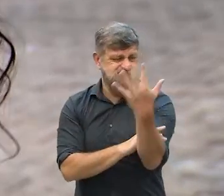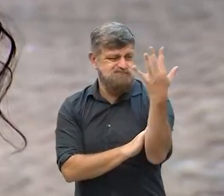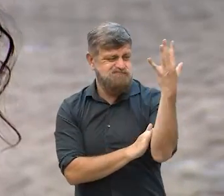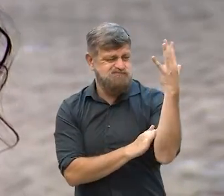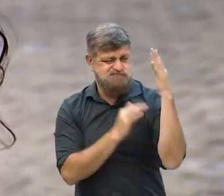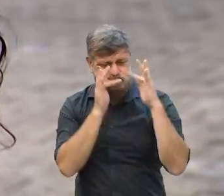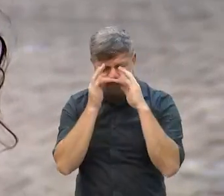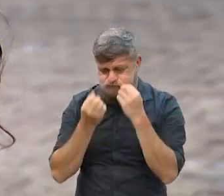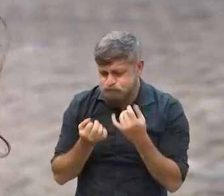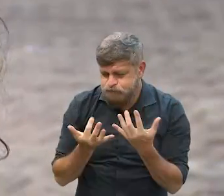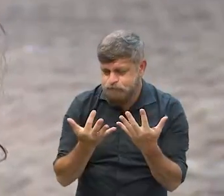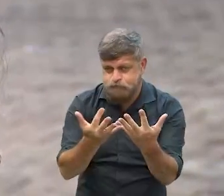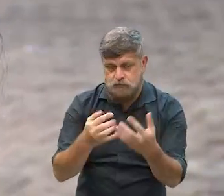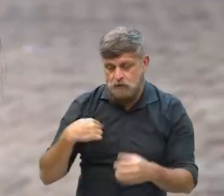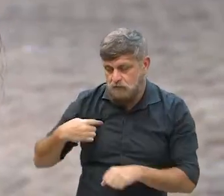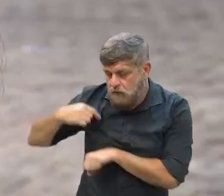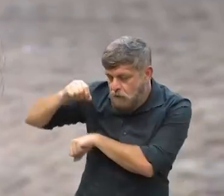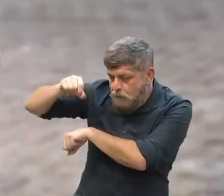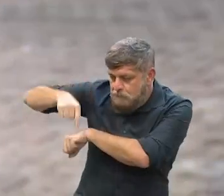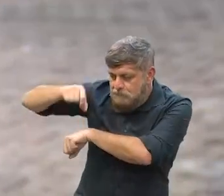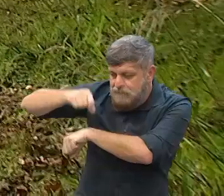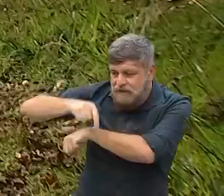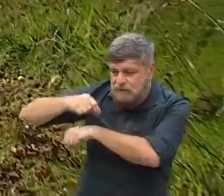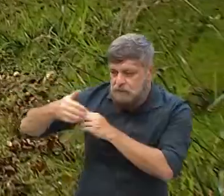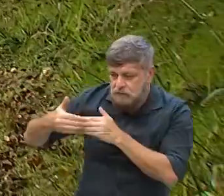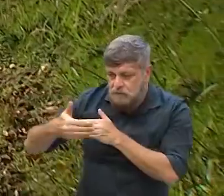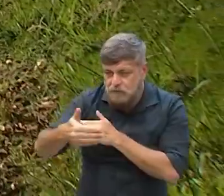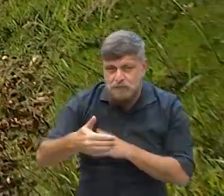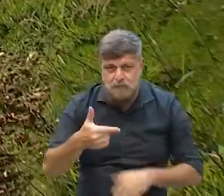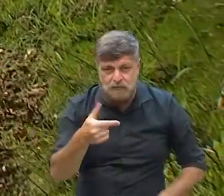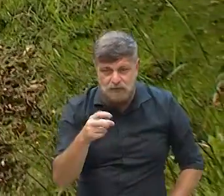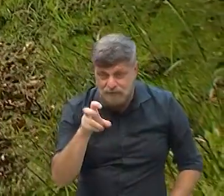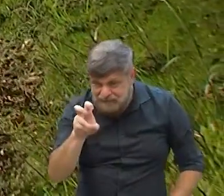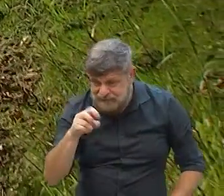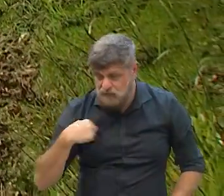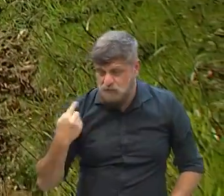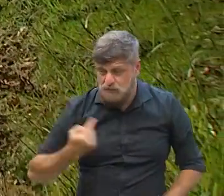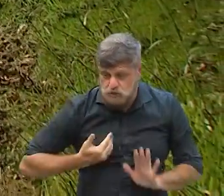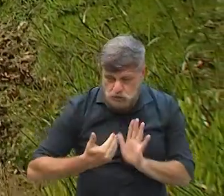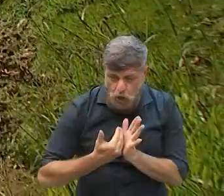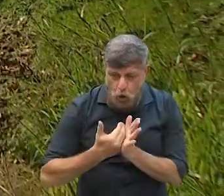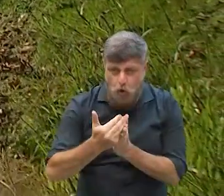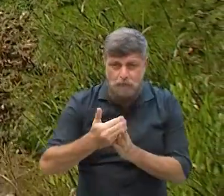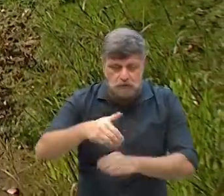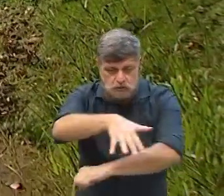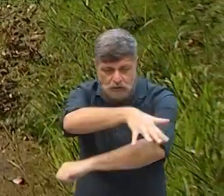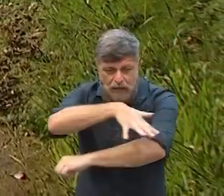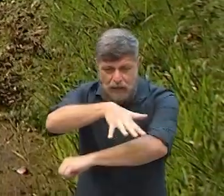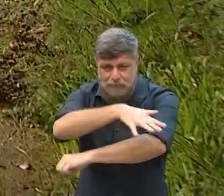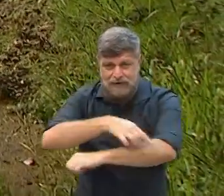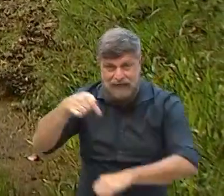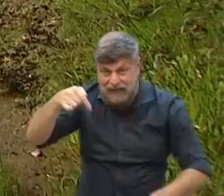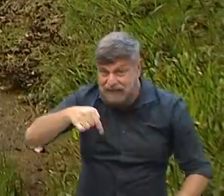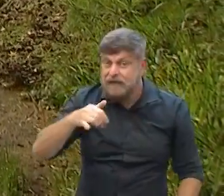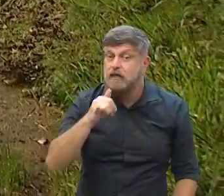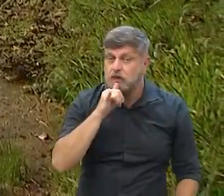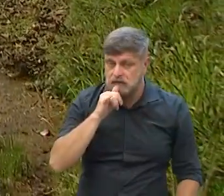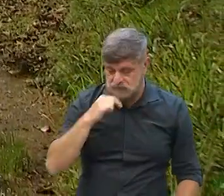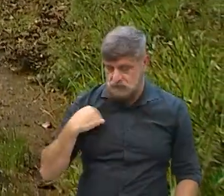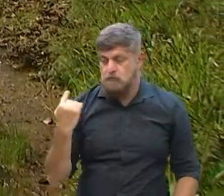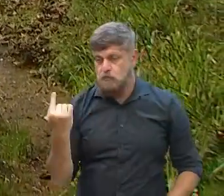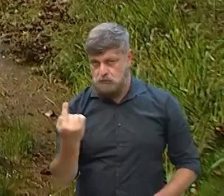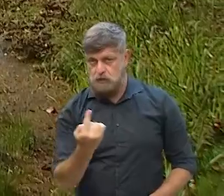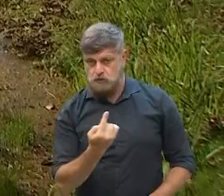hoje, que foi plantando isso aqui, né? Hortolândia, em 2005, quando a gente implantou esse parque, na verdade, isso aqui é um exemplo para nós aqui